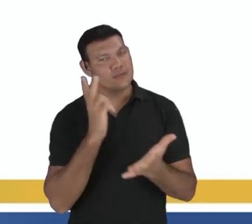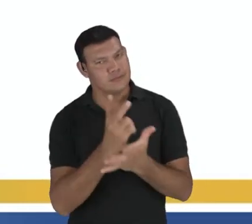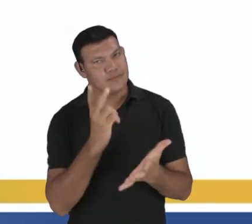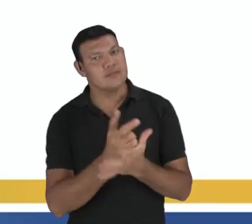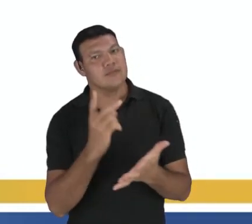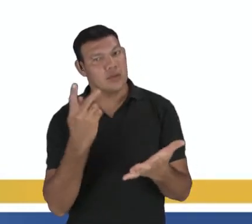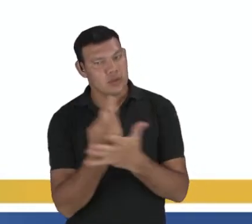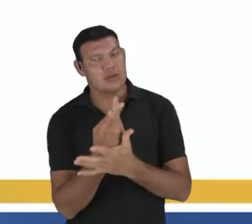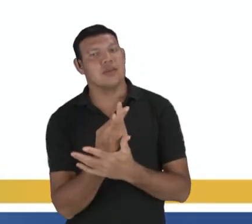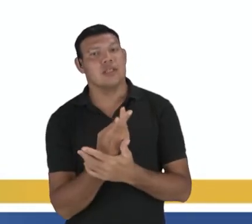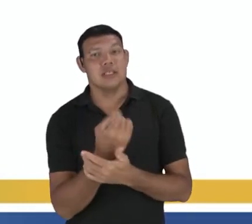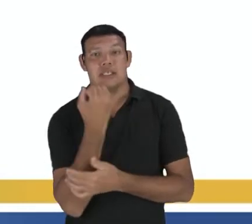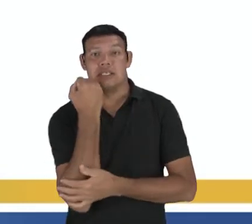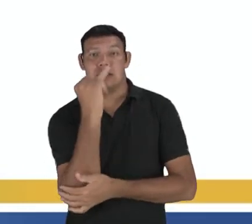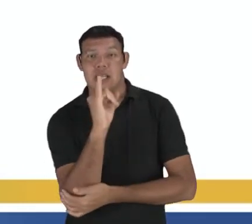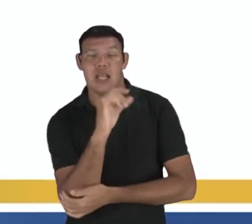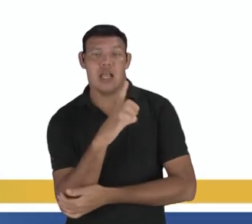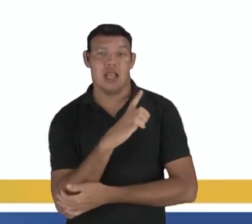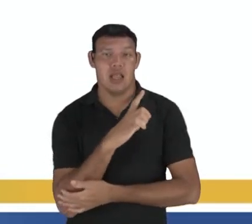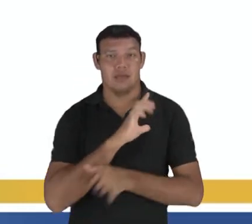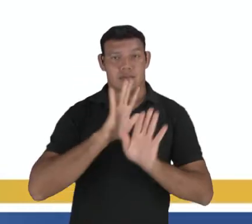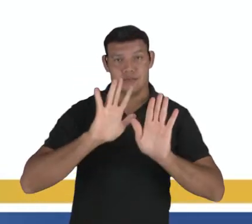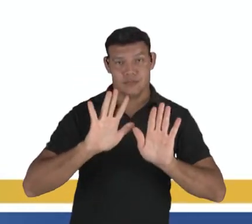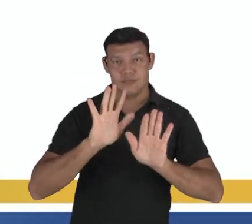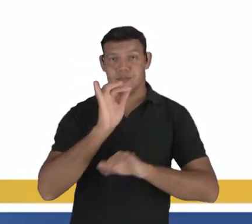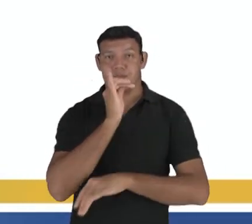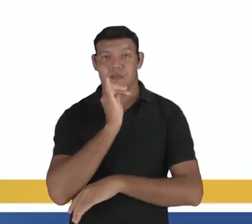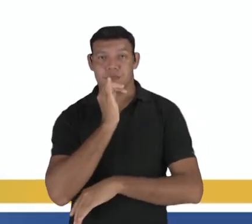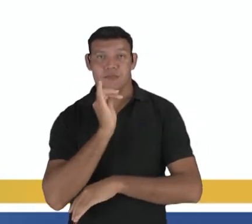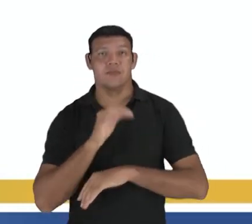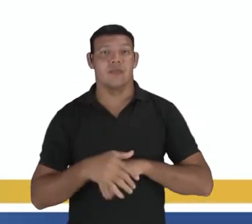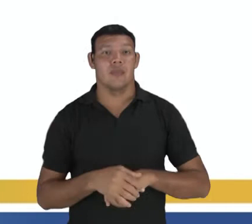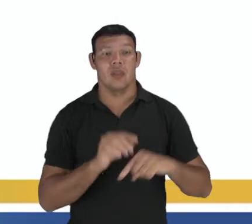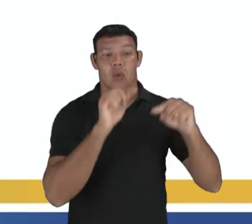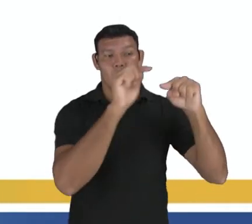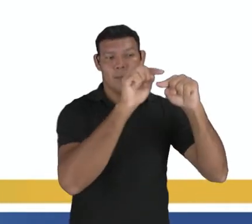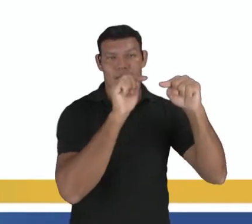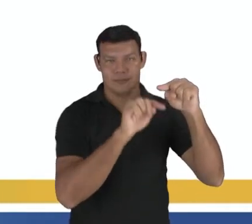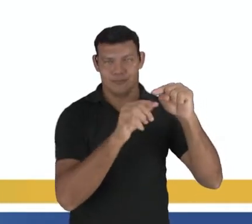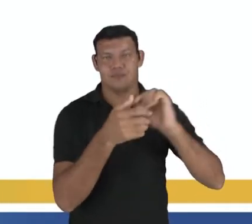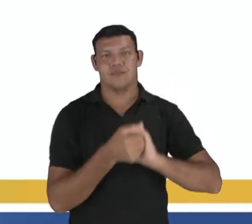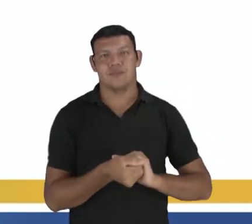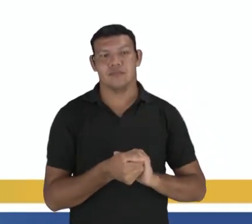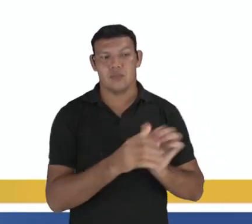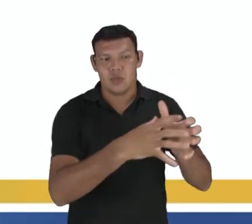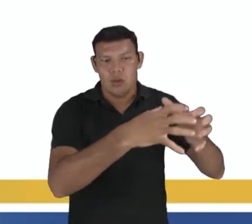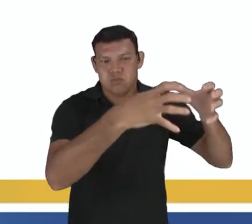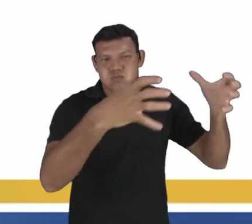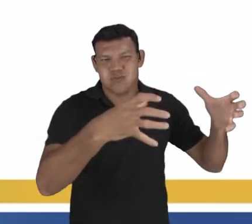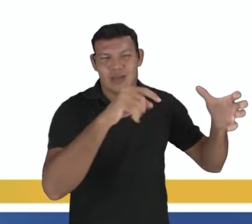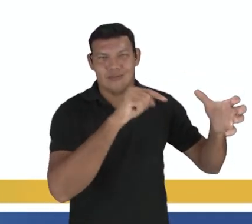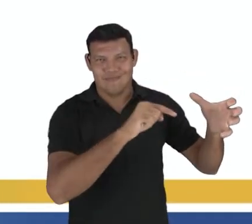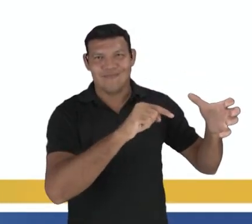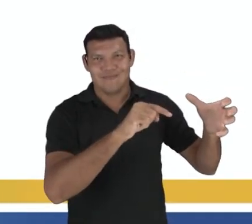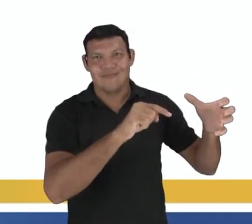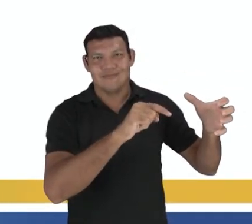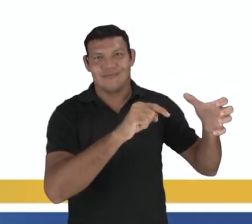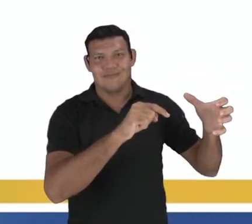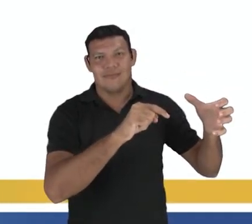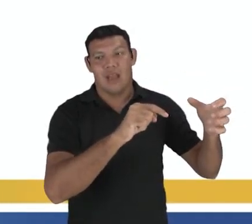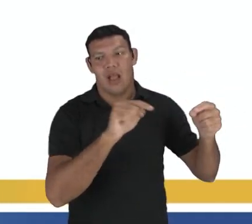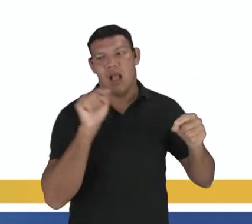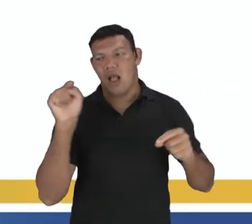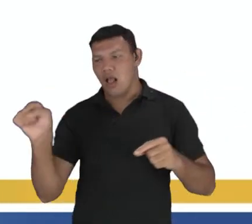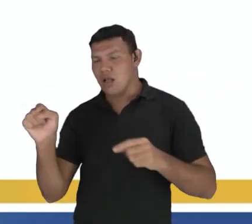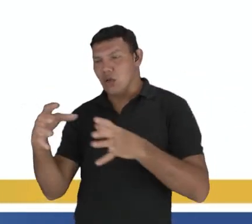forma acontece se eu tiver, por exemplo, dividindo uma grandeza, então